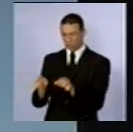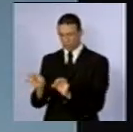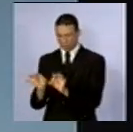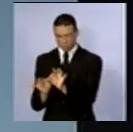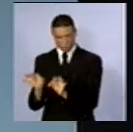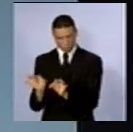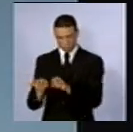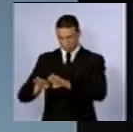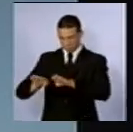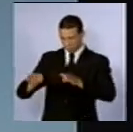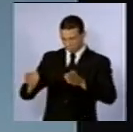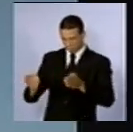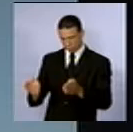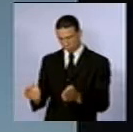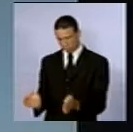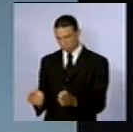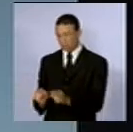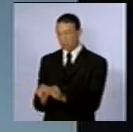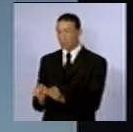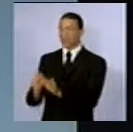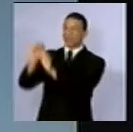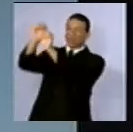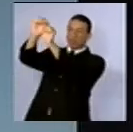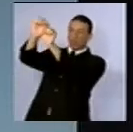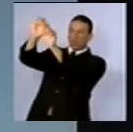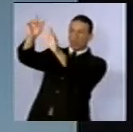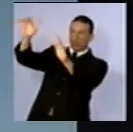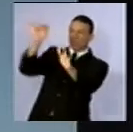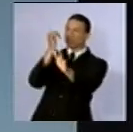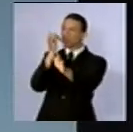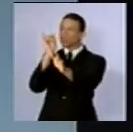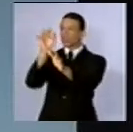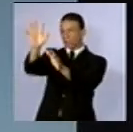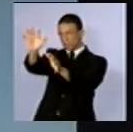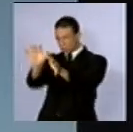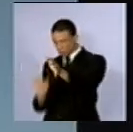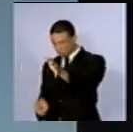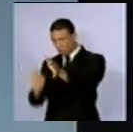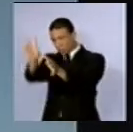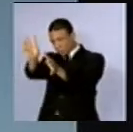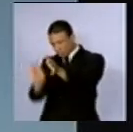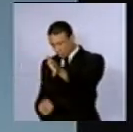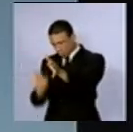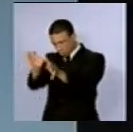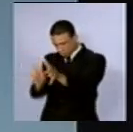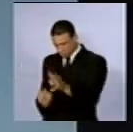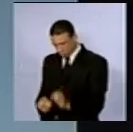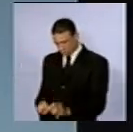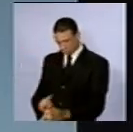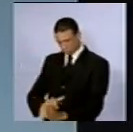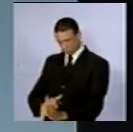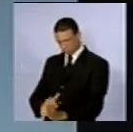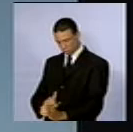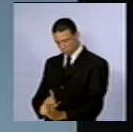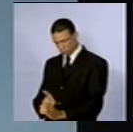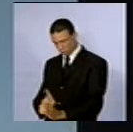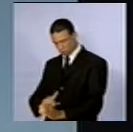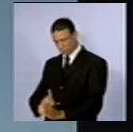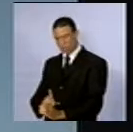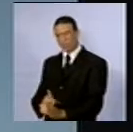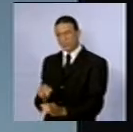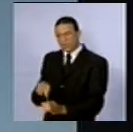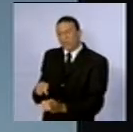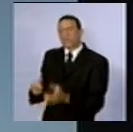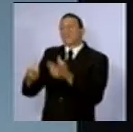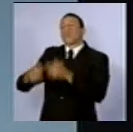Ah fazer a medição dos Campos magnéticos e esse dosímetro era deixado então embaixo da cama da